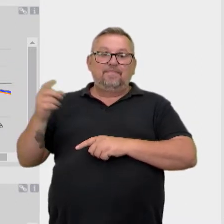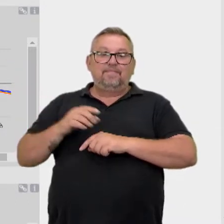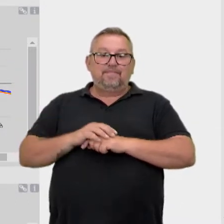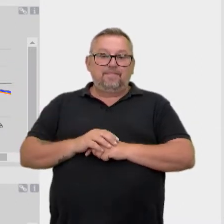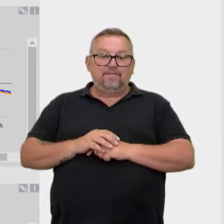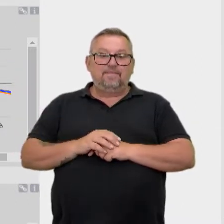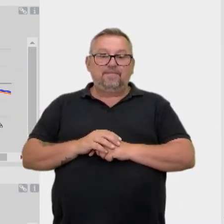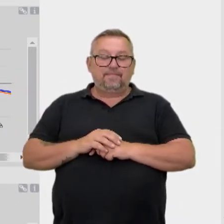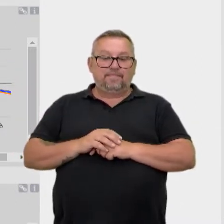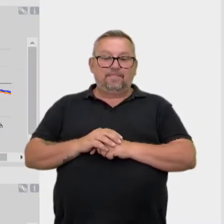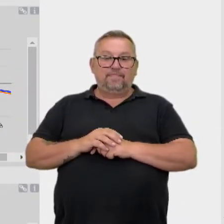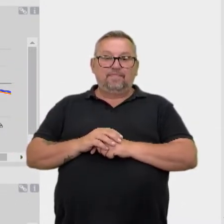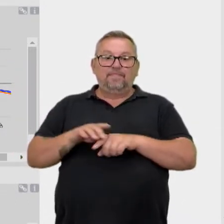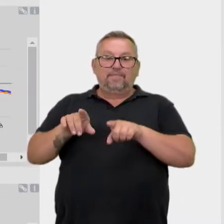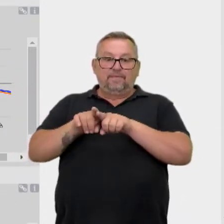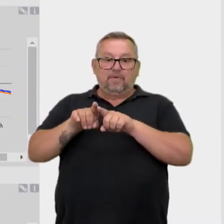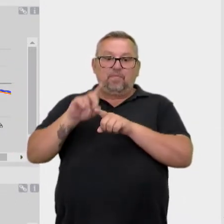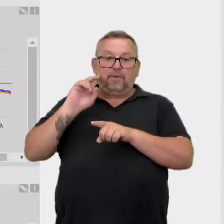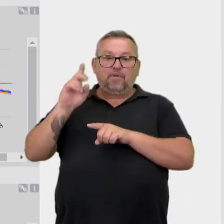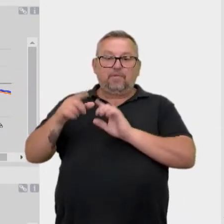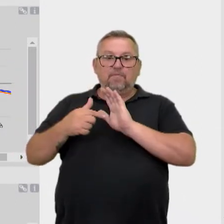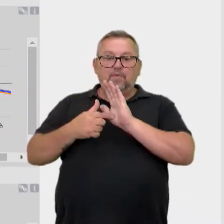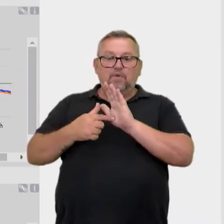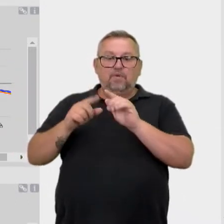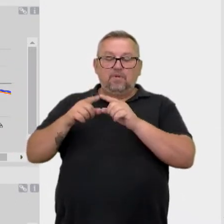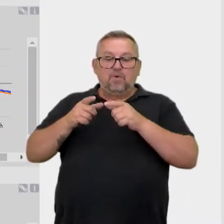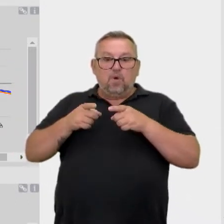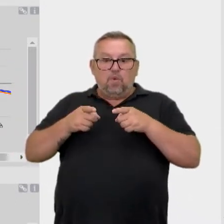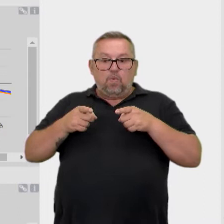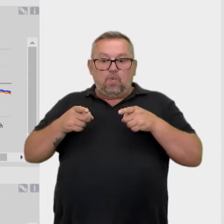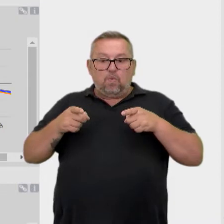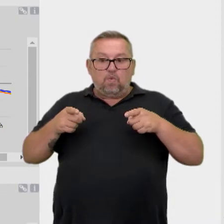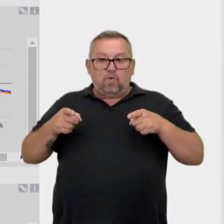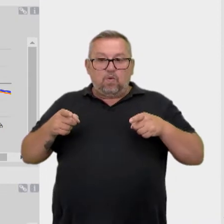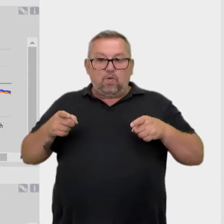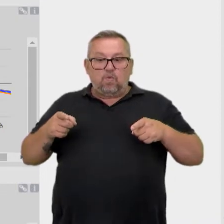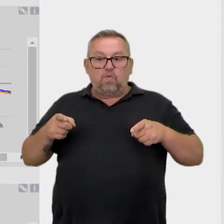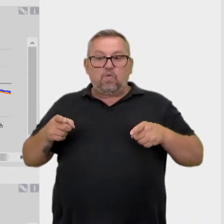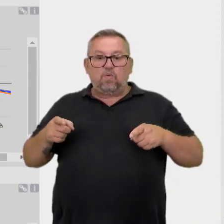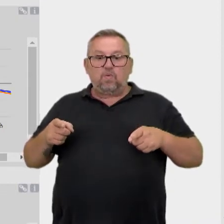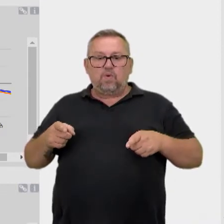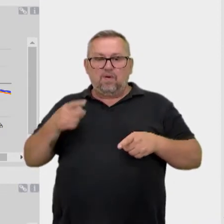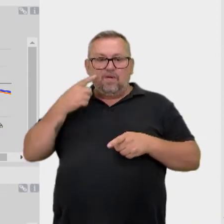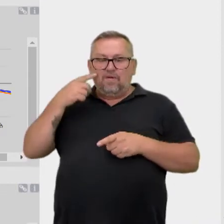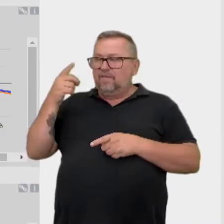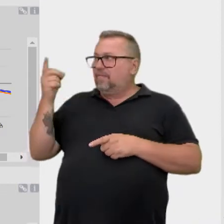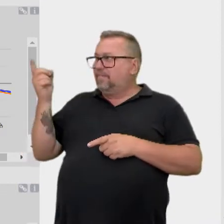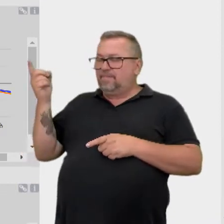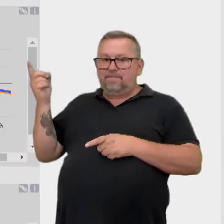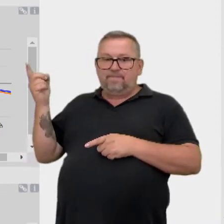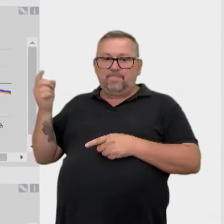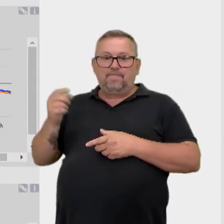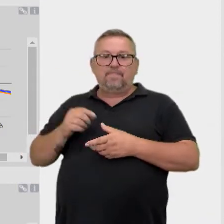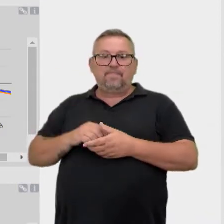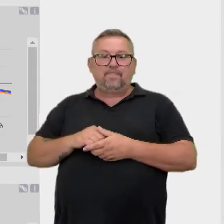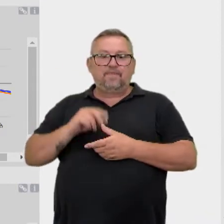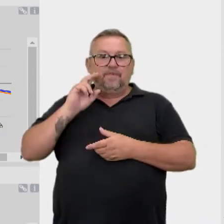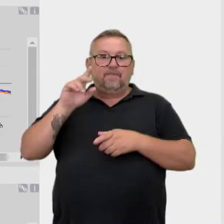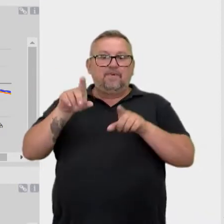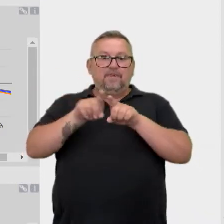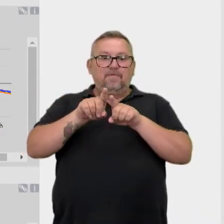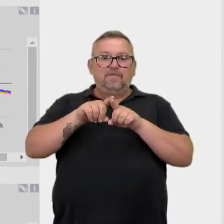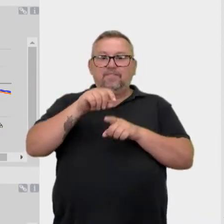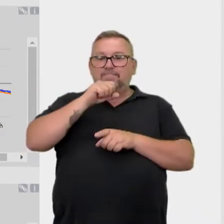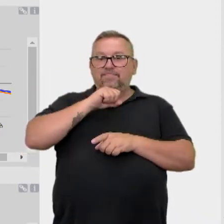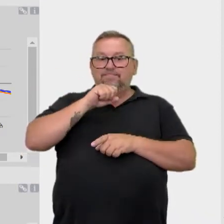jovens, tá? Essa parte aqui também está alargando, que é a projeção dos adultos, né? E vejo que a projeção dos